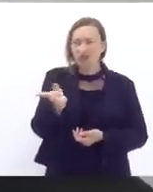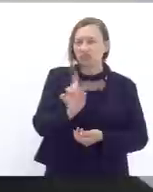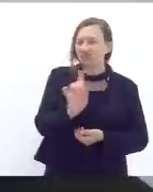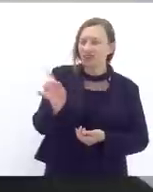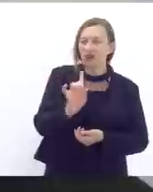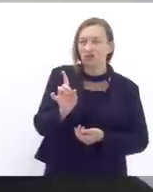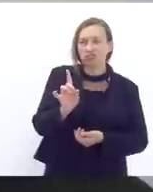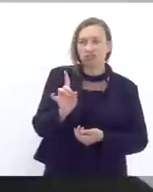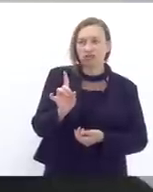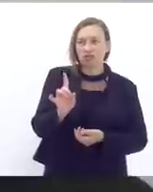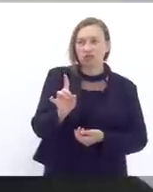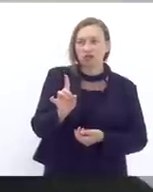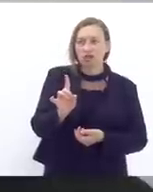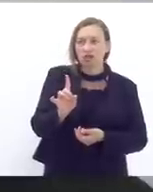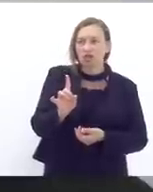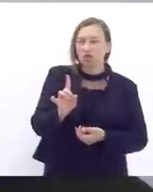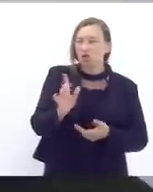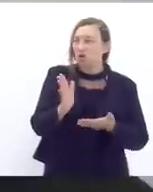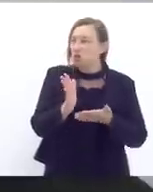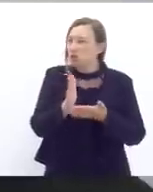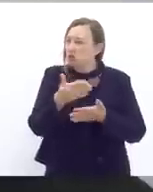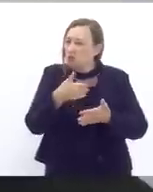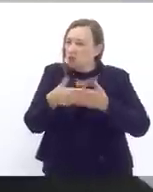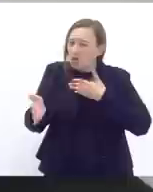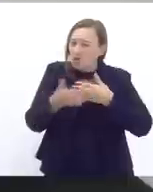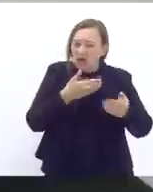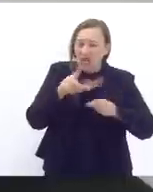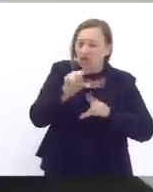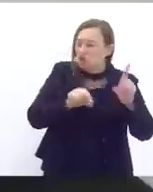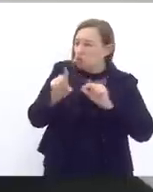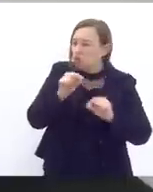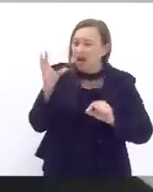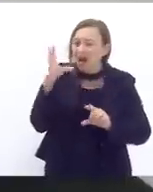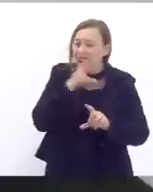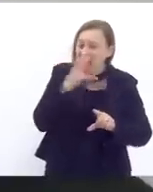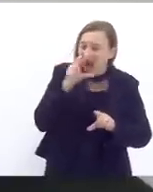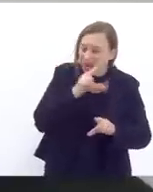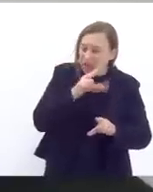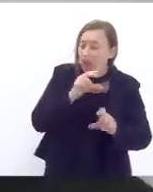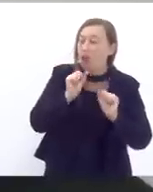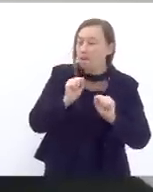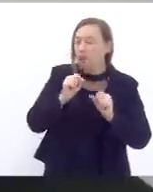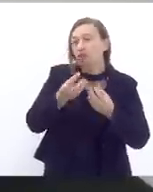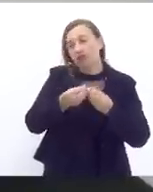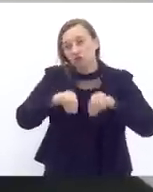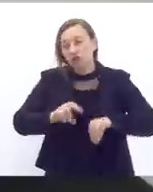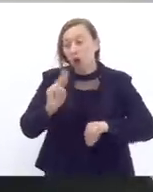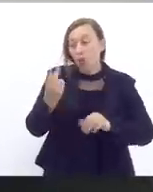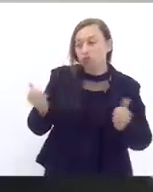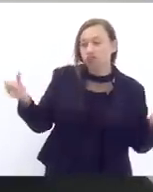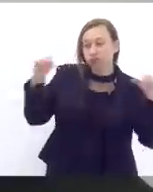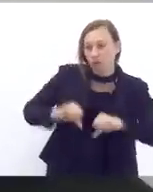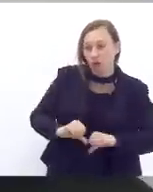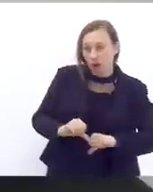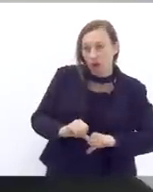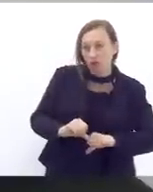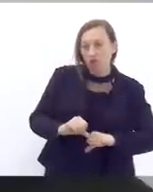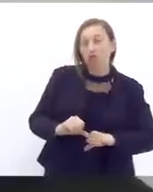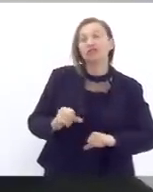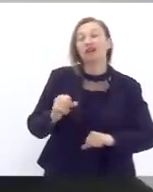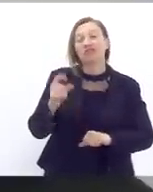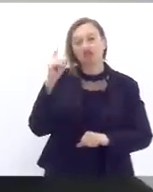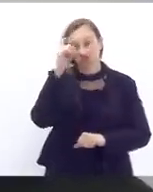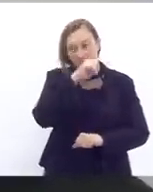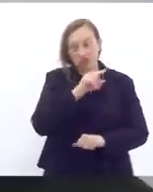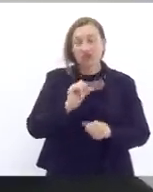tomada de forma rápida e atropelada pode prejudicar o piorar o que já tá difícil de